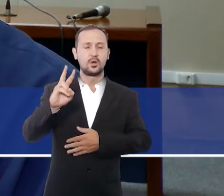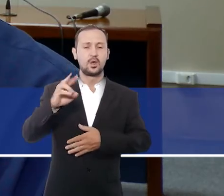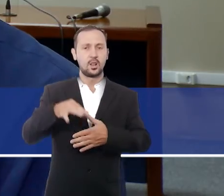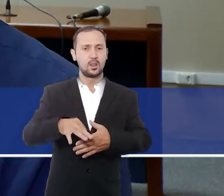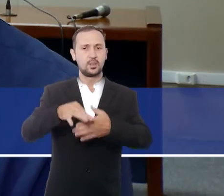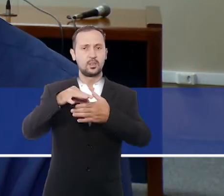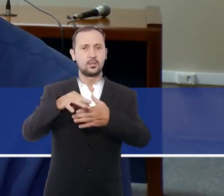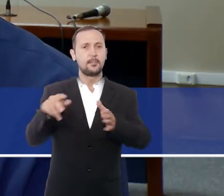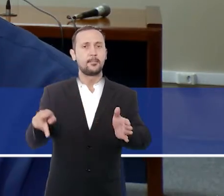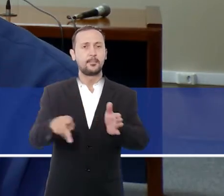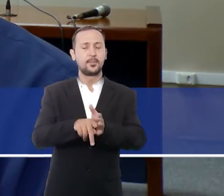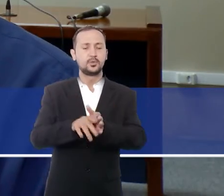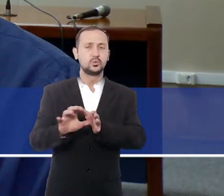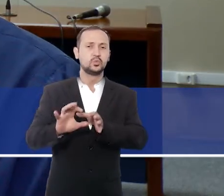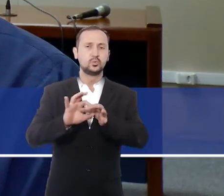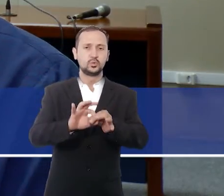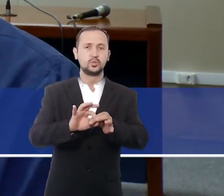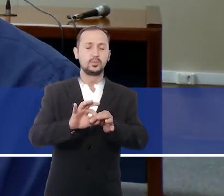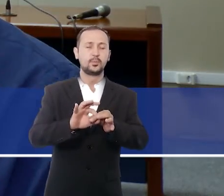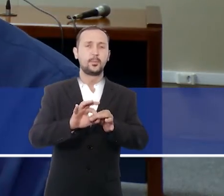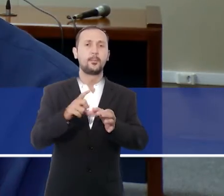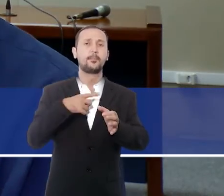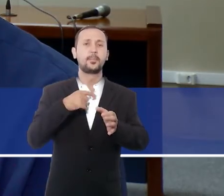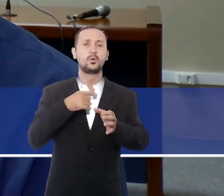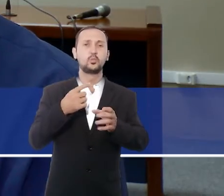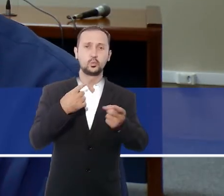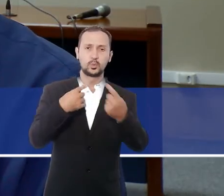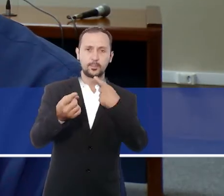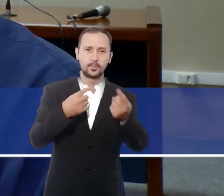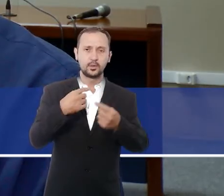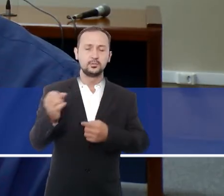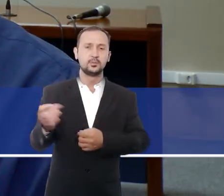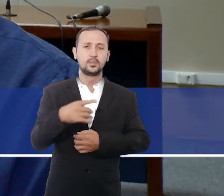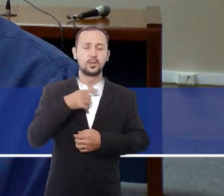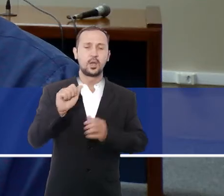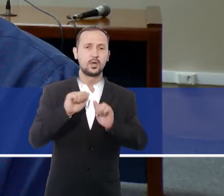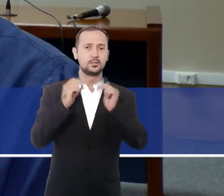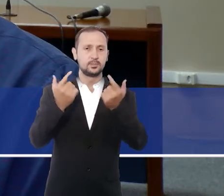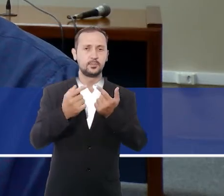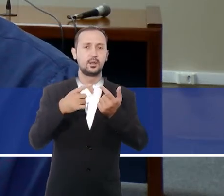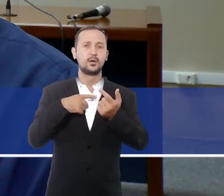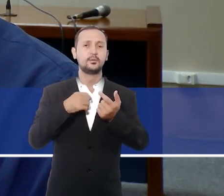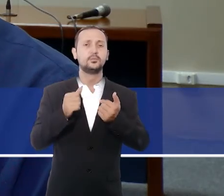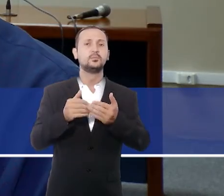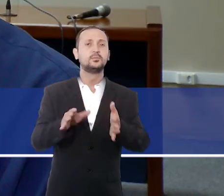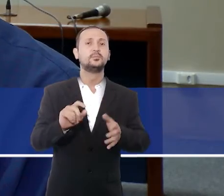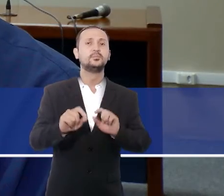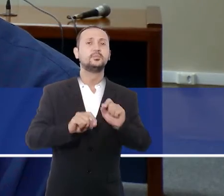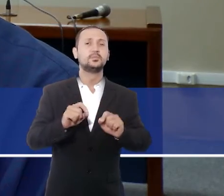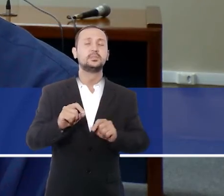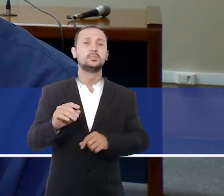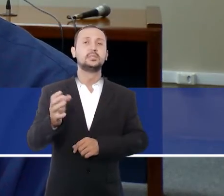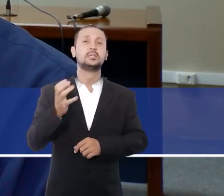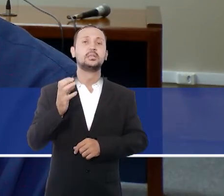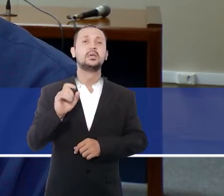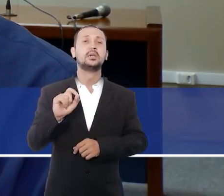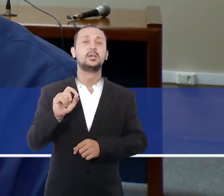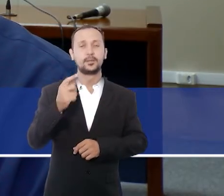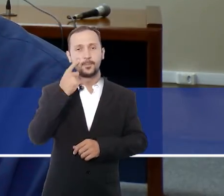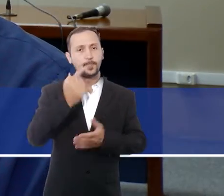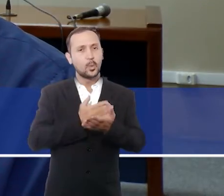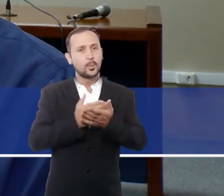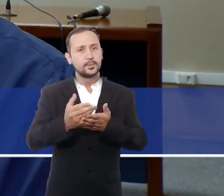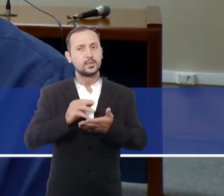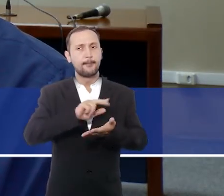lideranças tradicionais de Campo Grande se unindo por um debate maior. E quando se abre para isso, a Assembleia se abre para isso, a gente pretende,